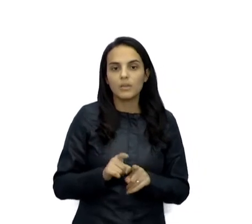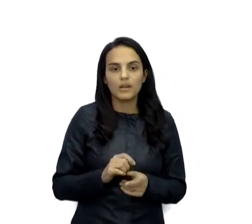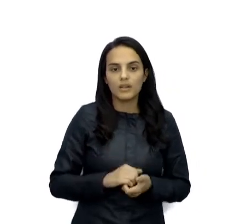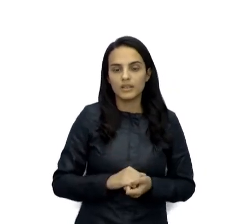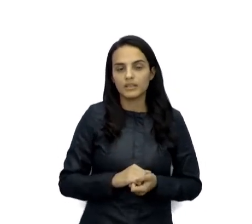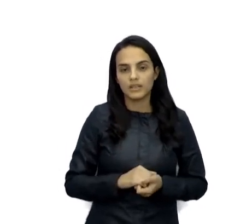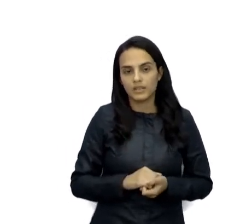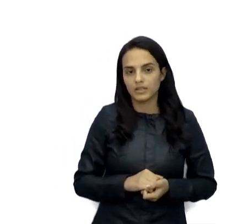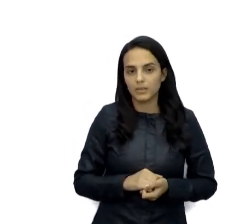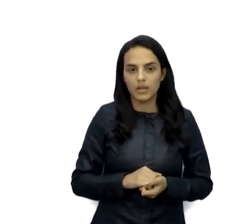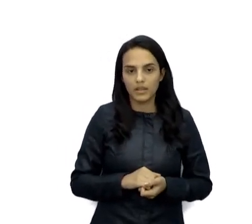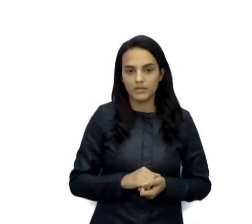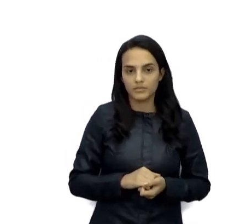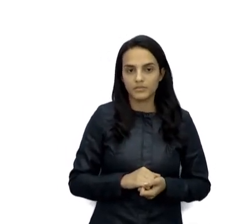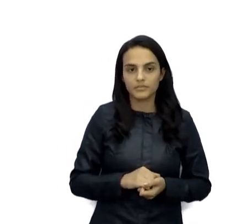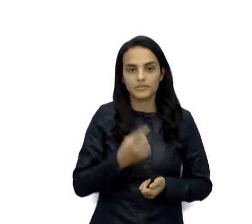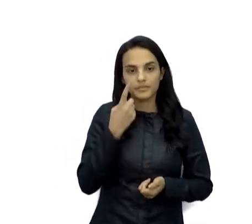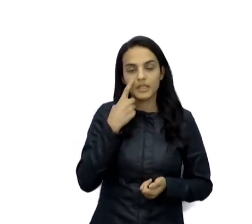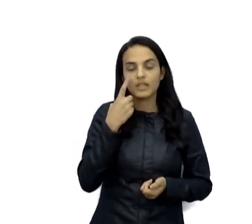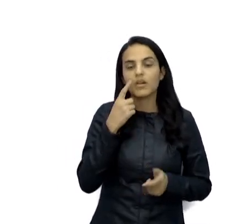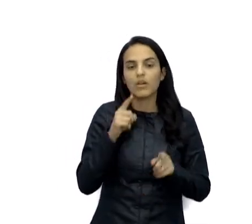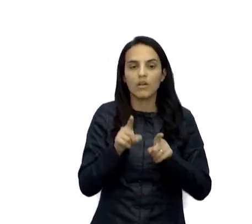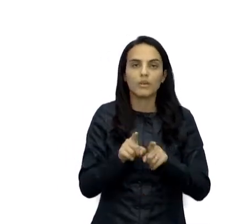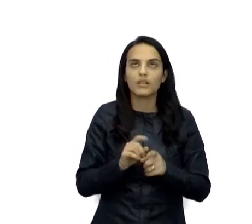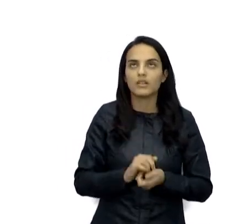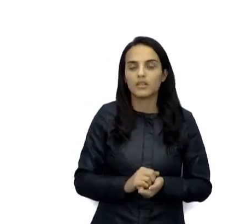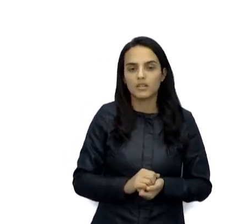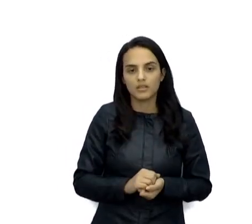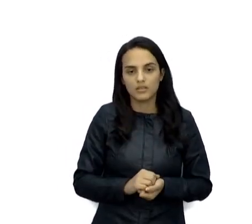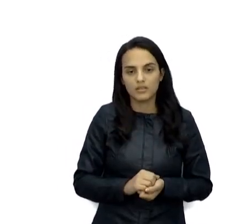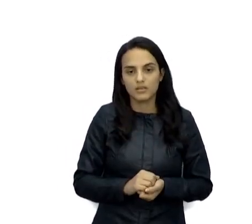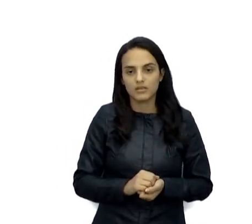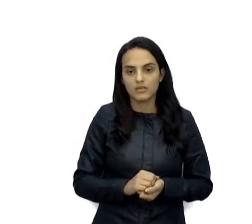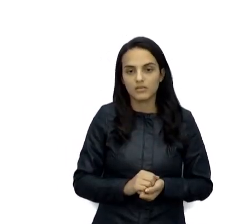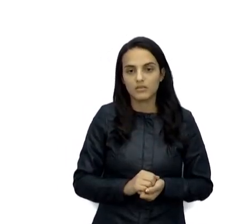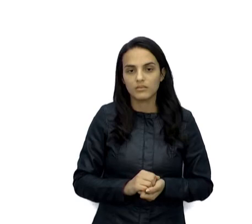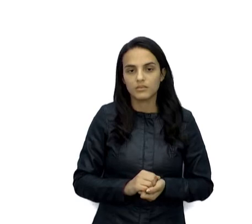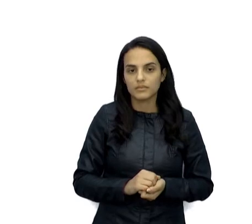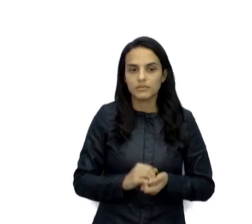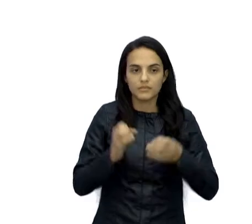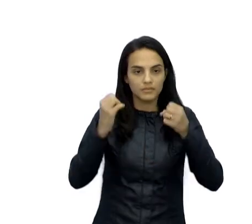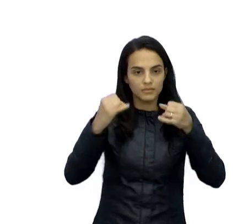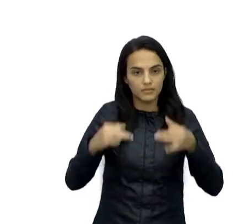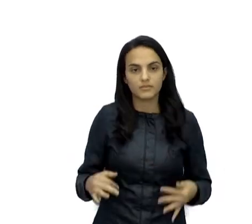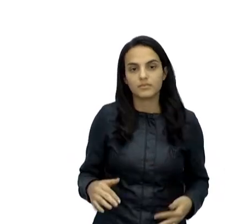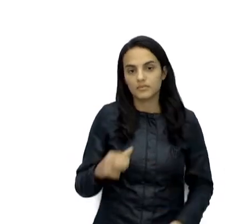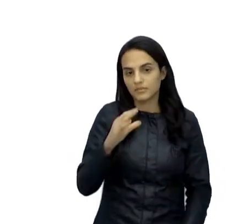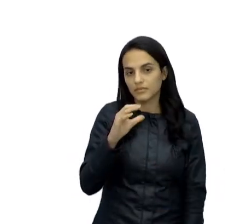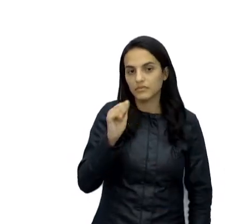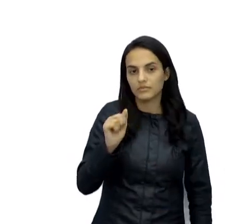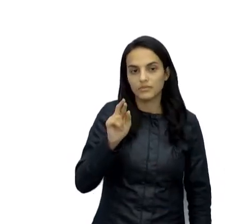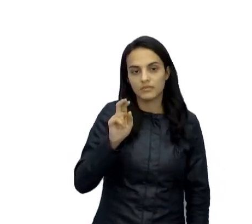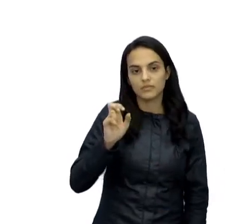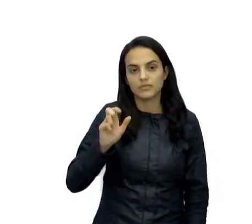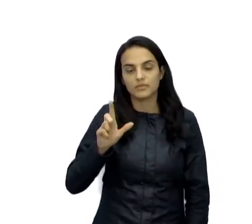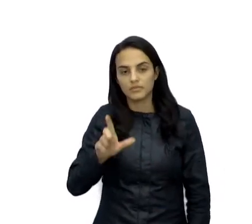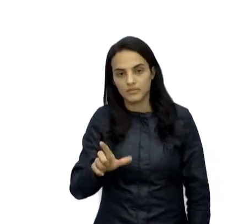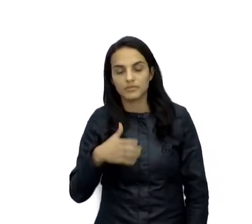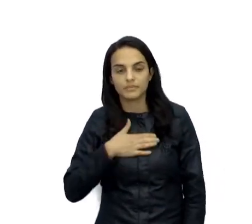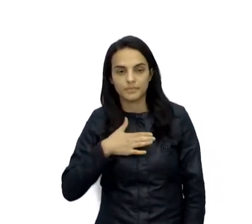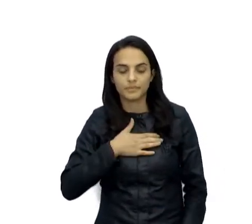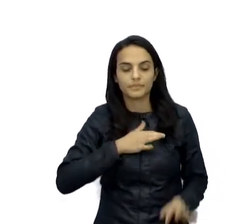de movimento. Vocês lembram que é um elétron, né? Você lembra que é um elétron, Carol? Vou explicar aqui, a Carol disse que lembra mais ou menos, Carol é minha